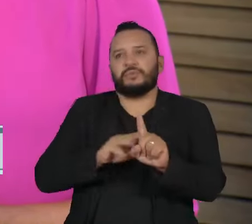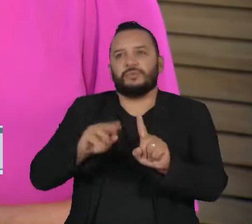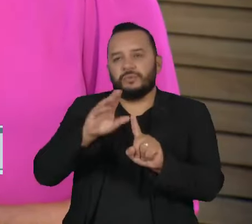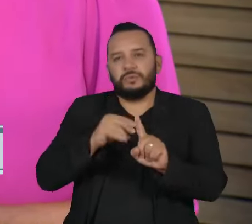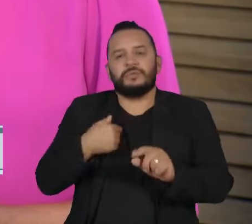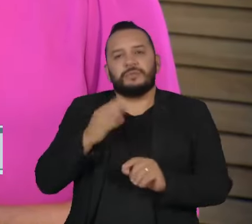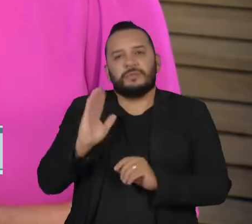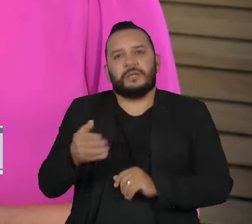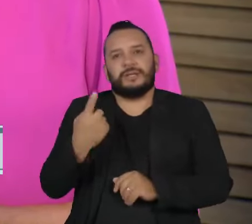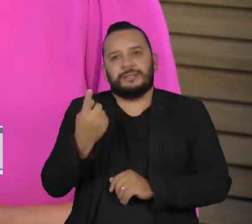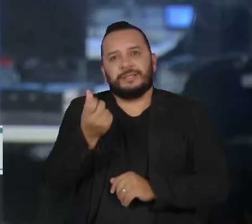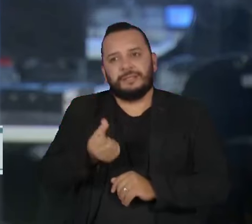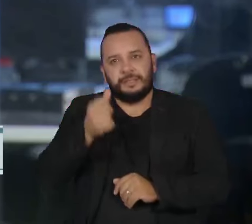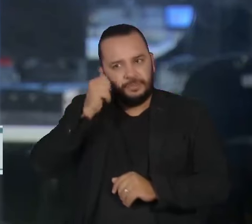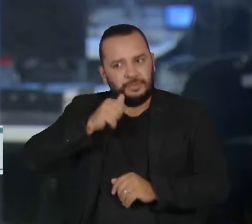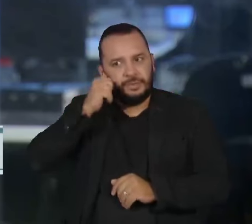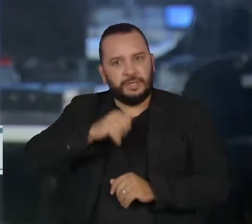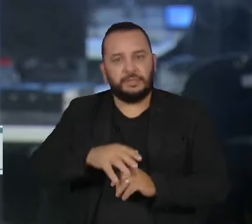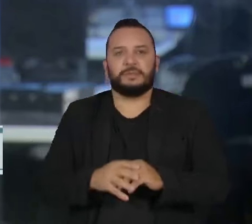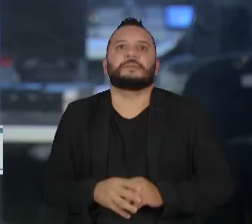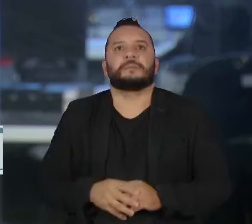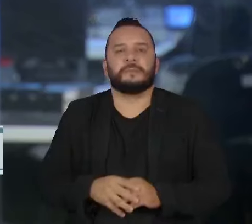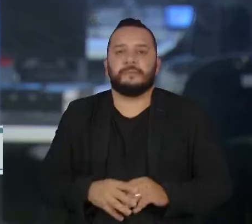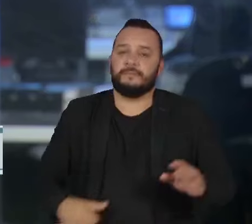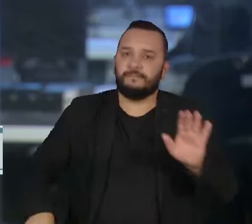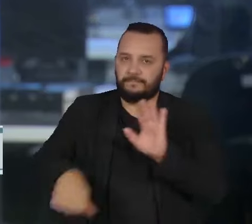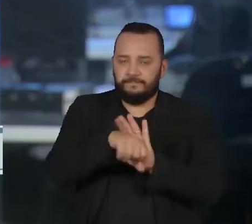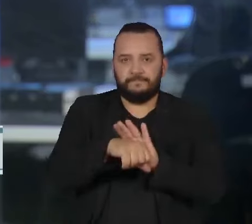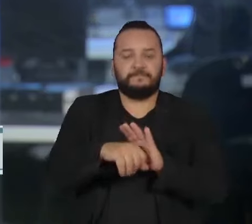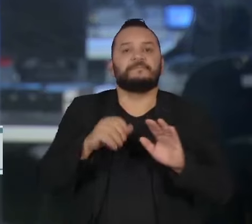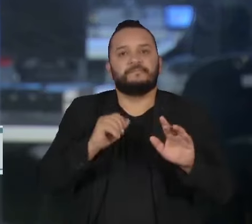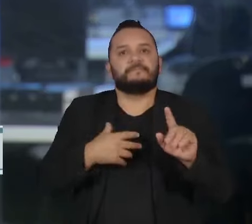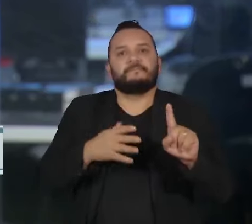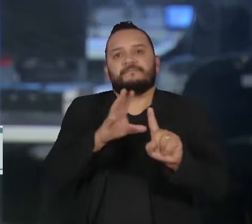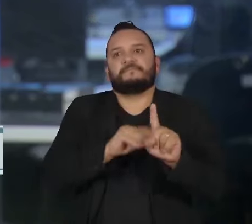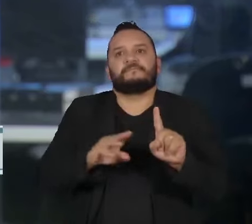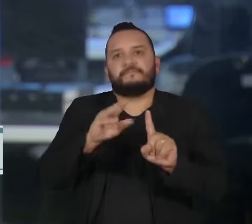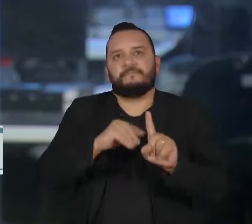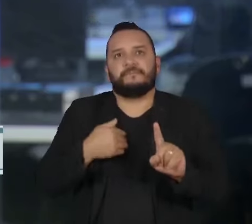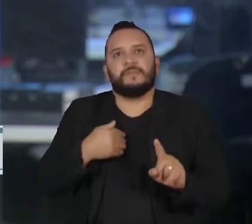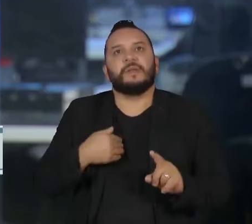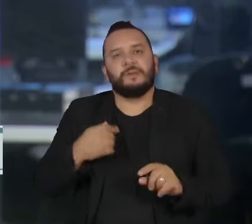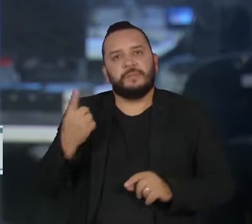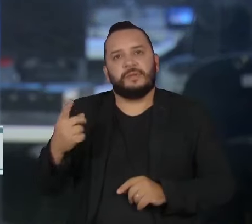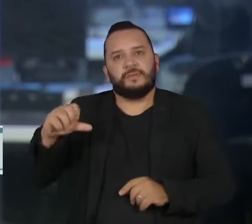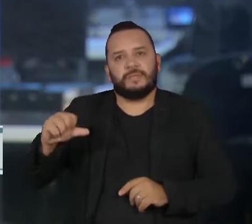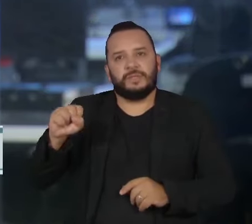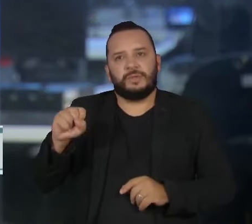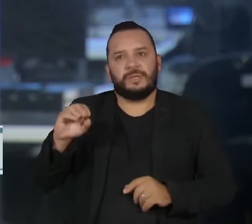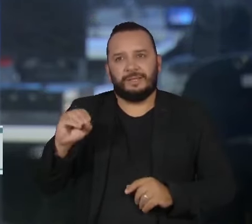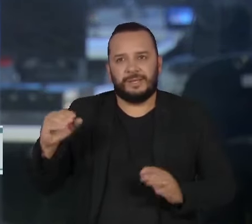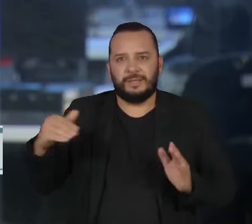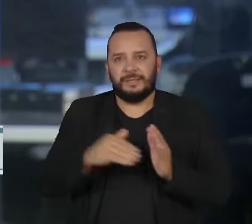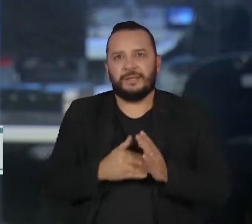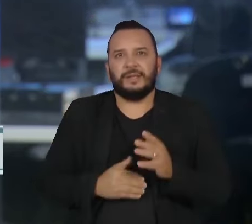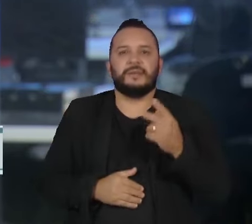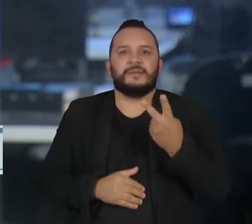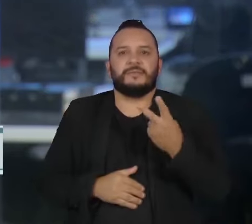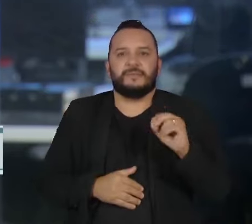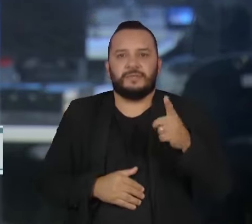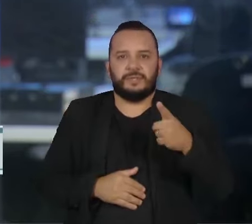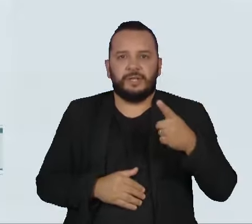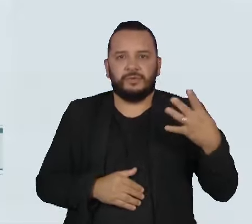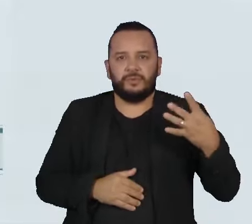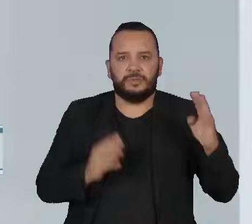16 mulheres os crimes sexuais teriam acontecido entre a década de 1980 e o ano de